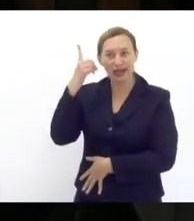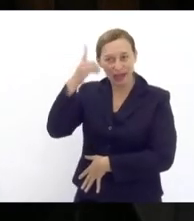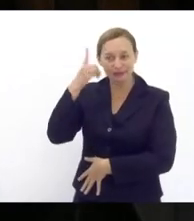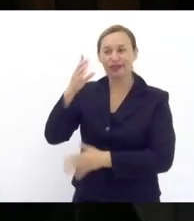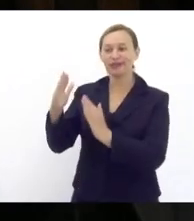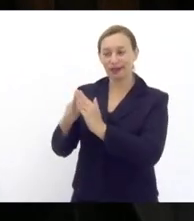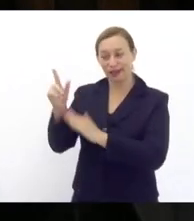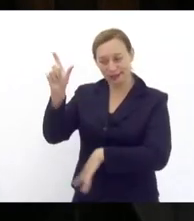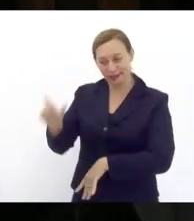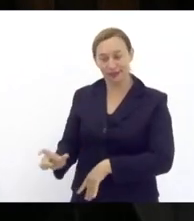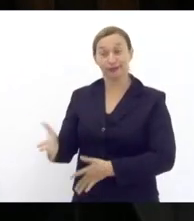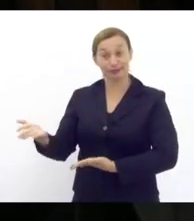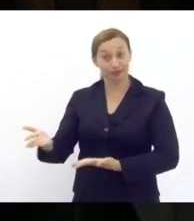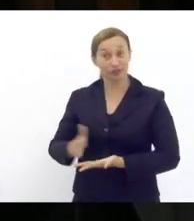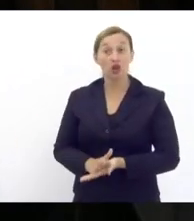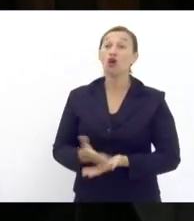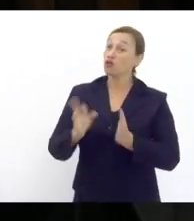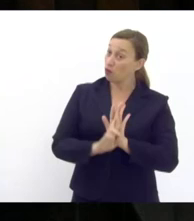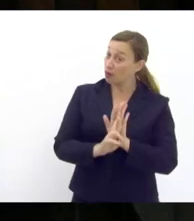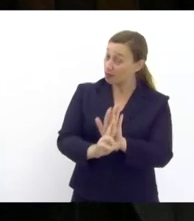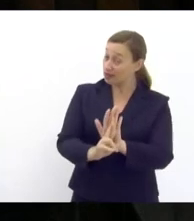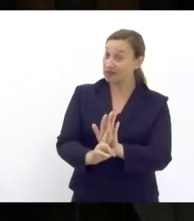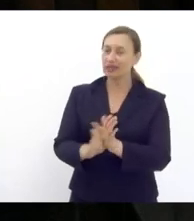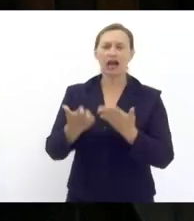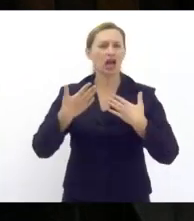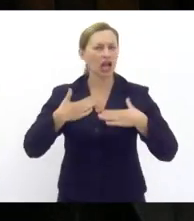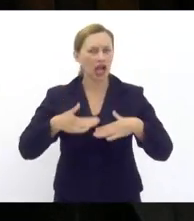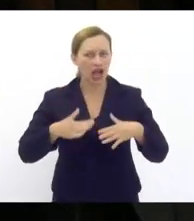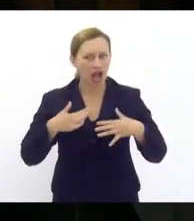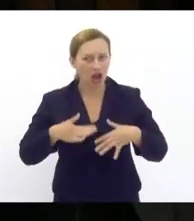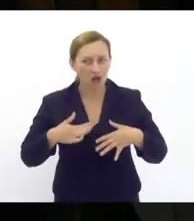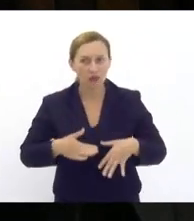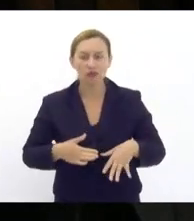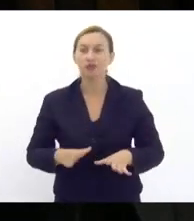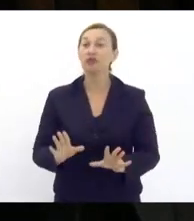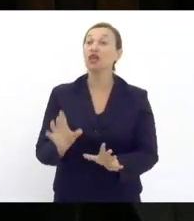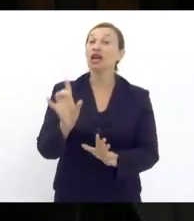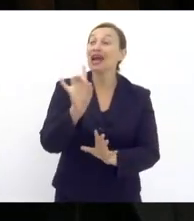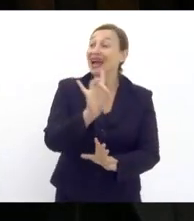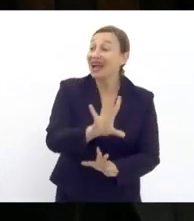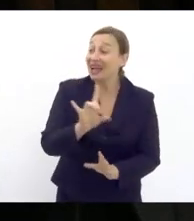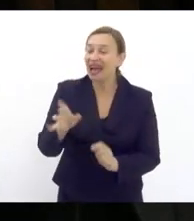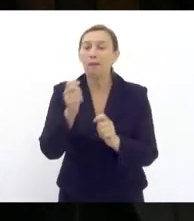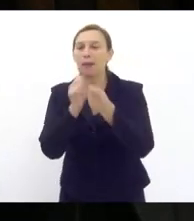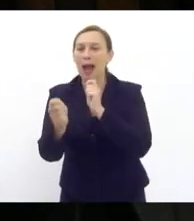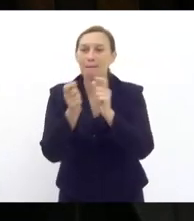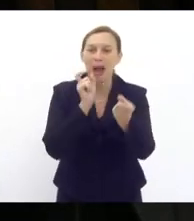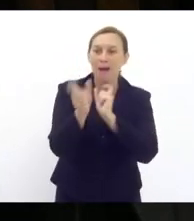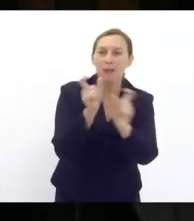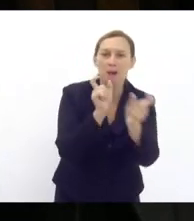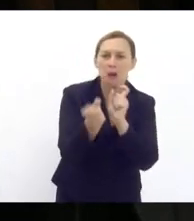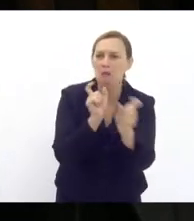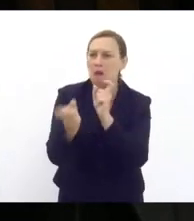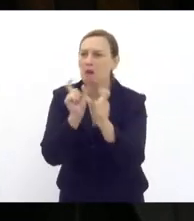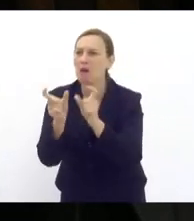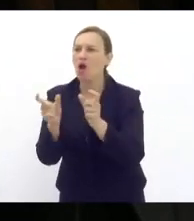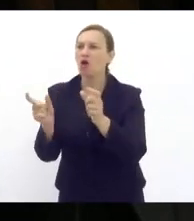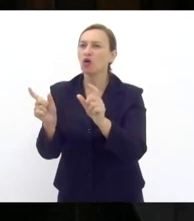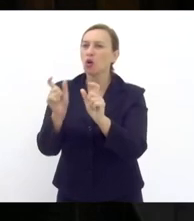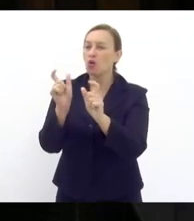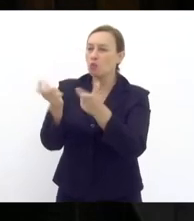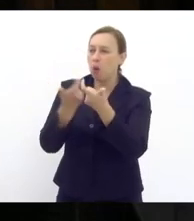e consignado, vou representar formalmente as ofensas que muito atingiram o meu âmago, a